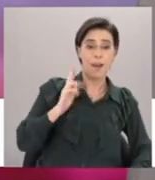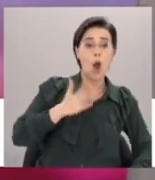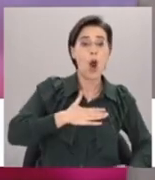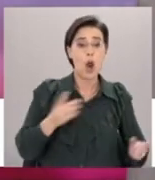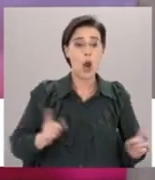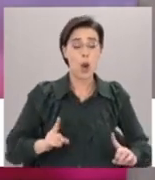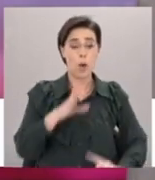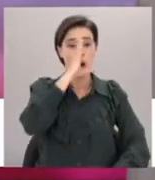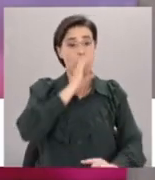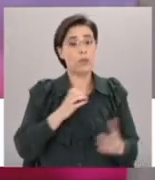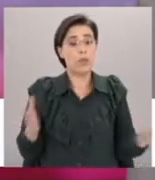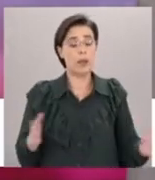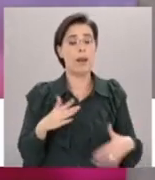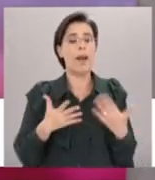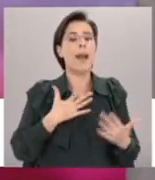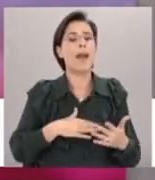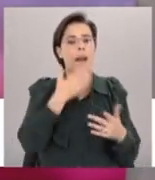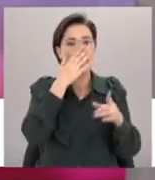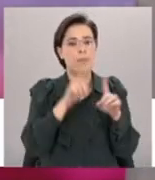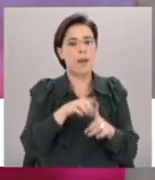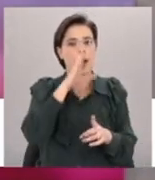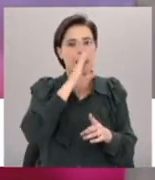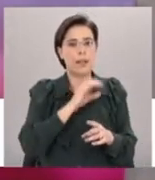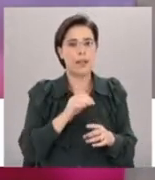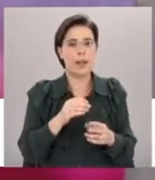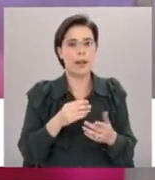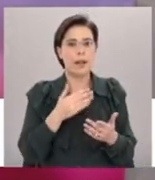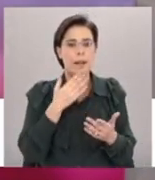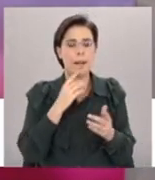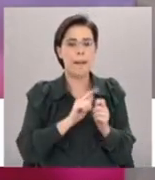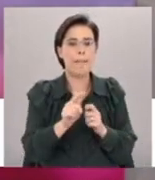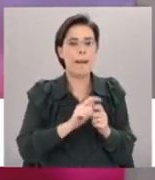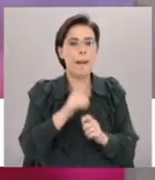não gosta nada do Estado, depois quer uma espécie de Estado papá para pagar os negócios de toda a gente.